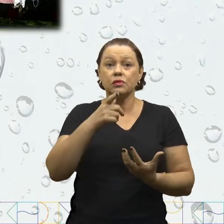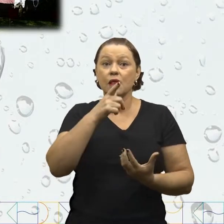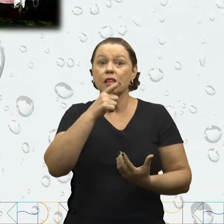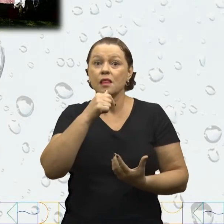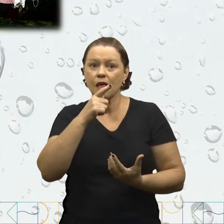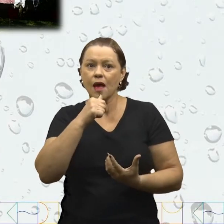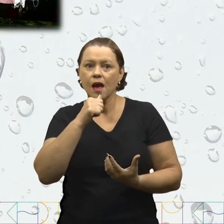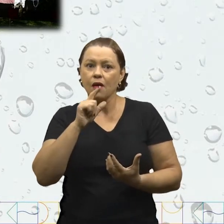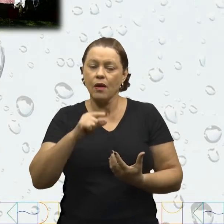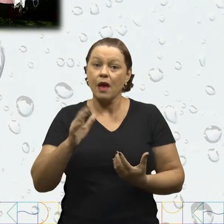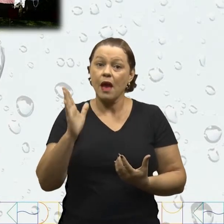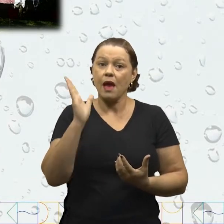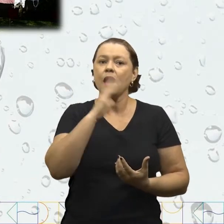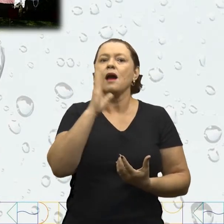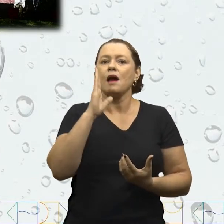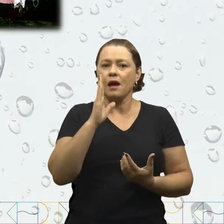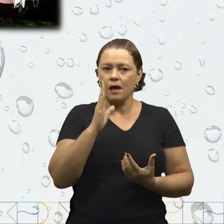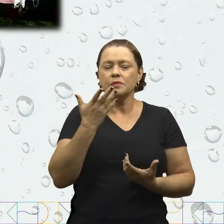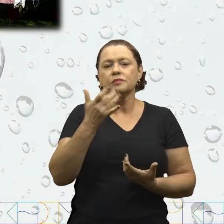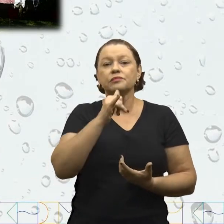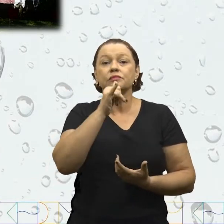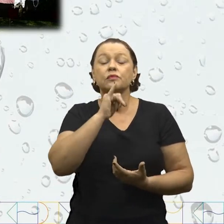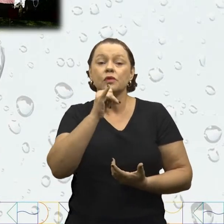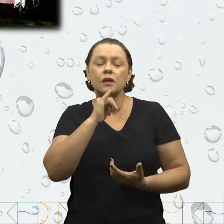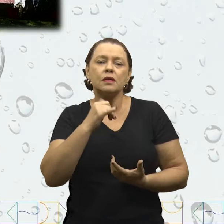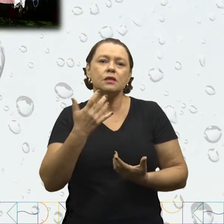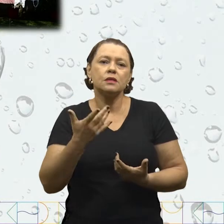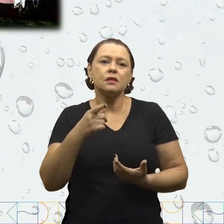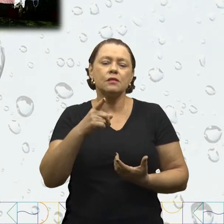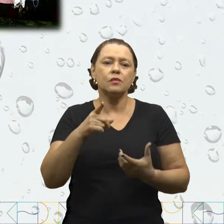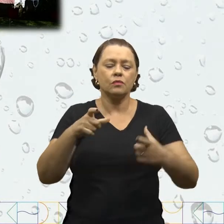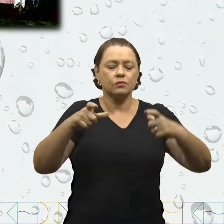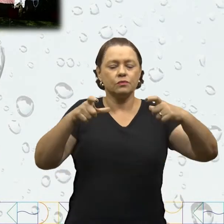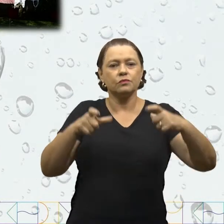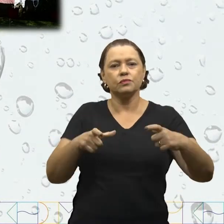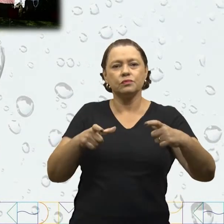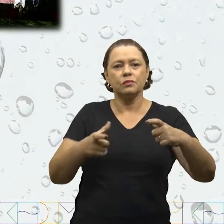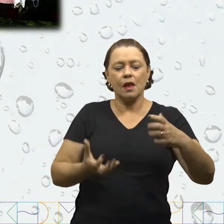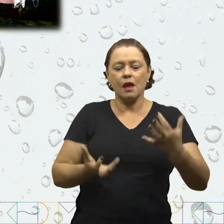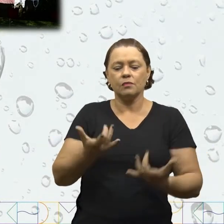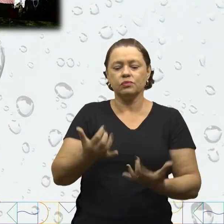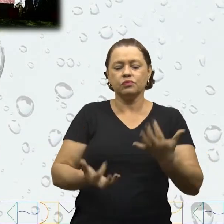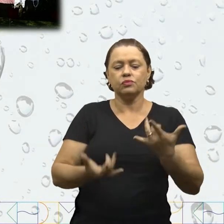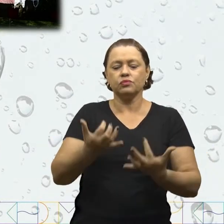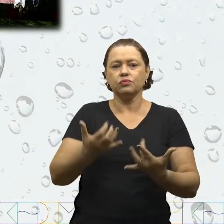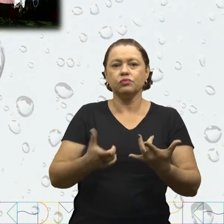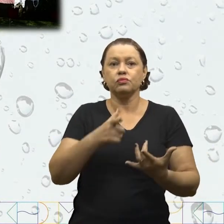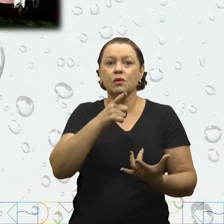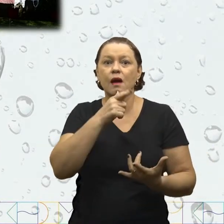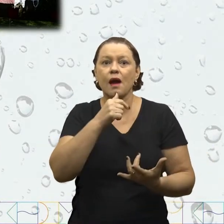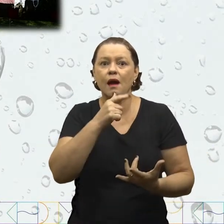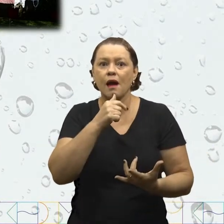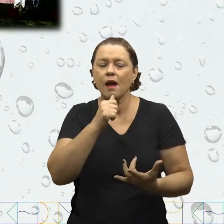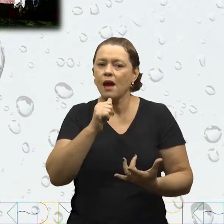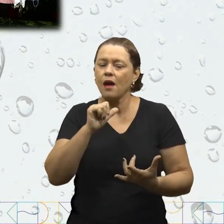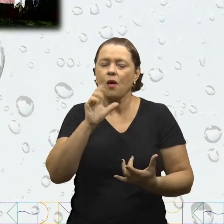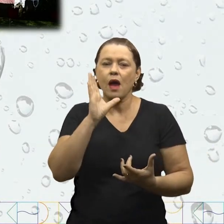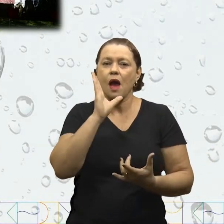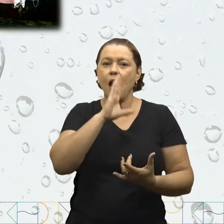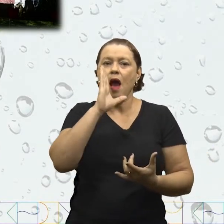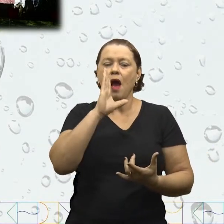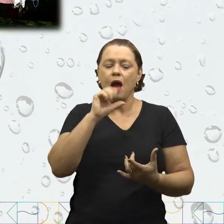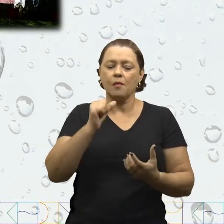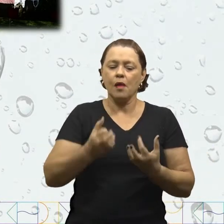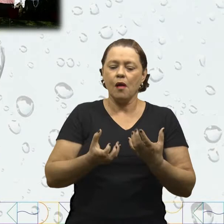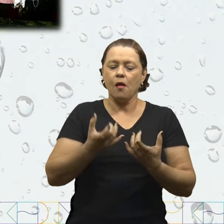aquecimento maior. Um exemplo é quando esquentamos água no fogão. Ela entra em ebulição e